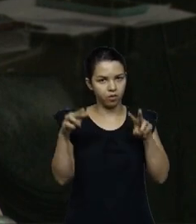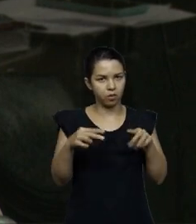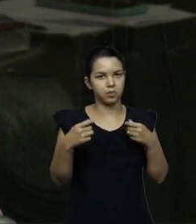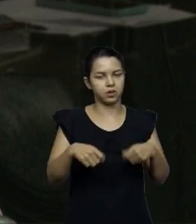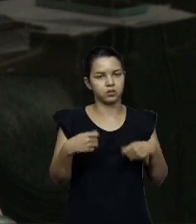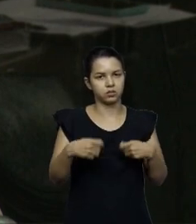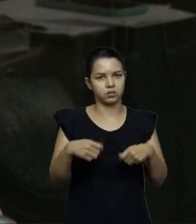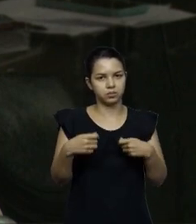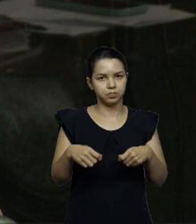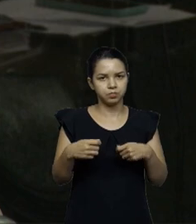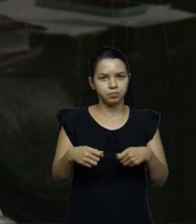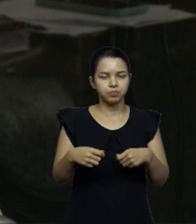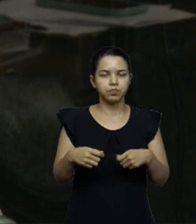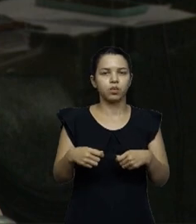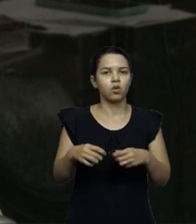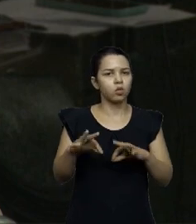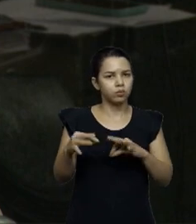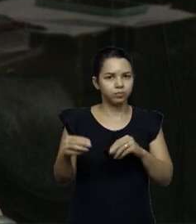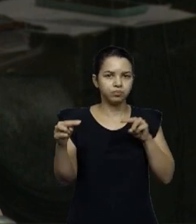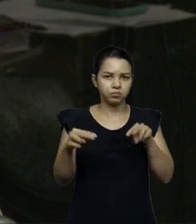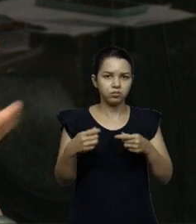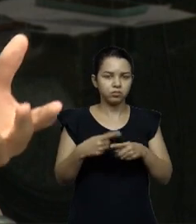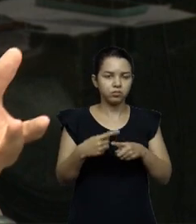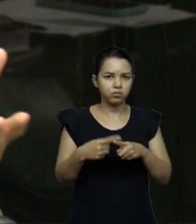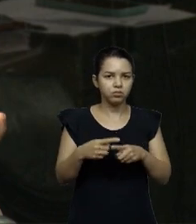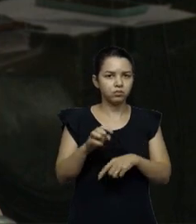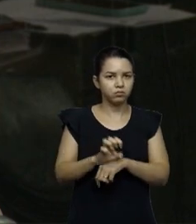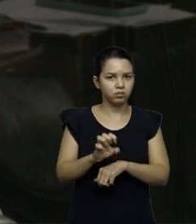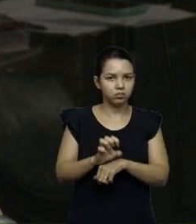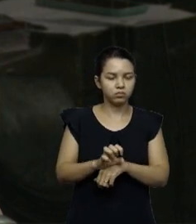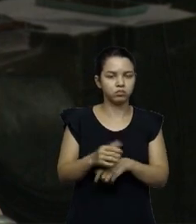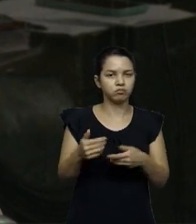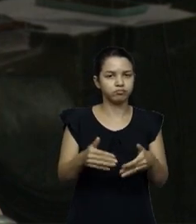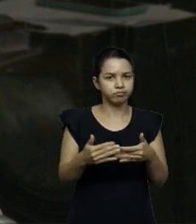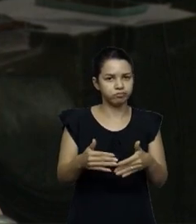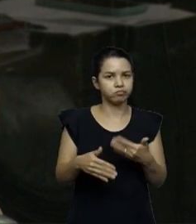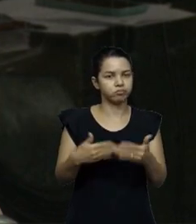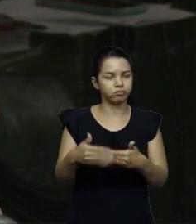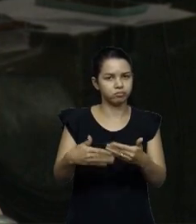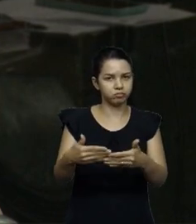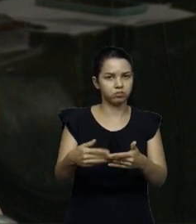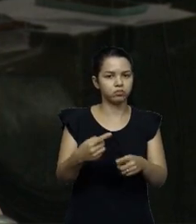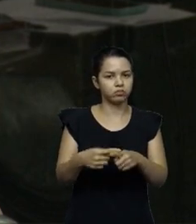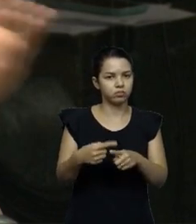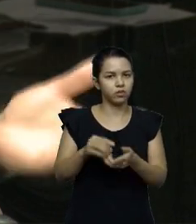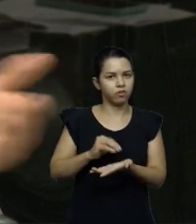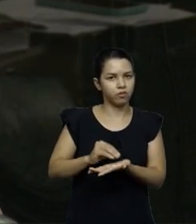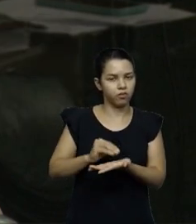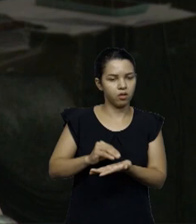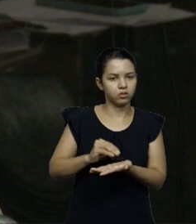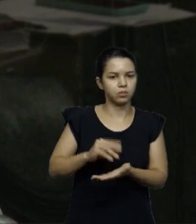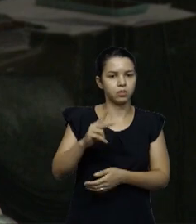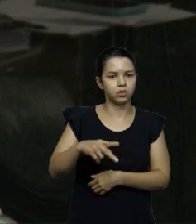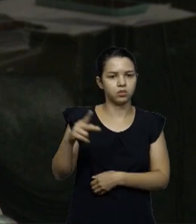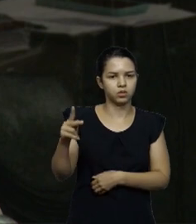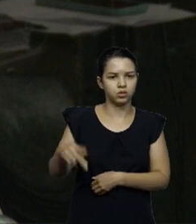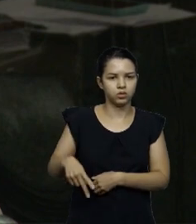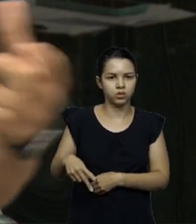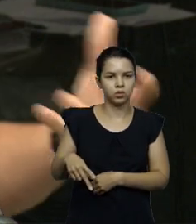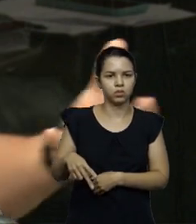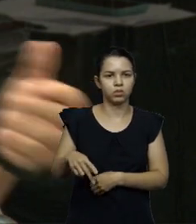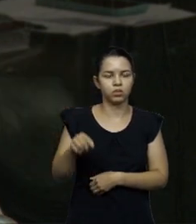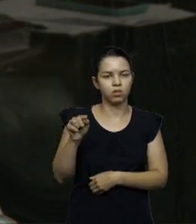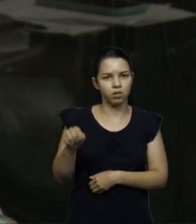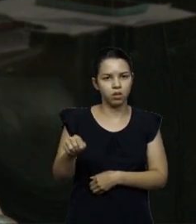passa desapercebido nesse processo Porque está faltando os professores esse sistema joga as aulas lá a gente não consegue